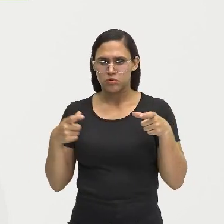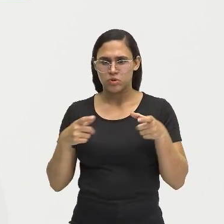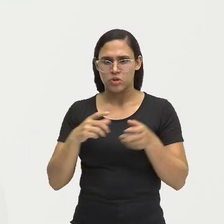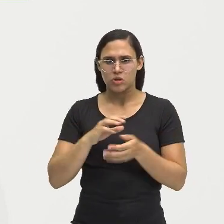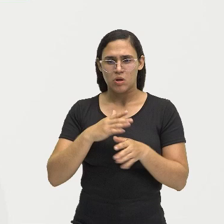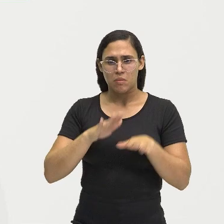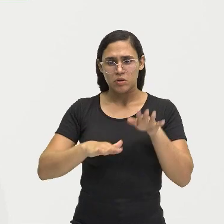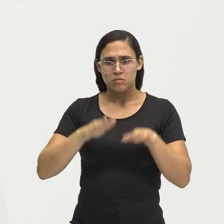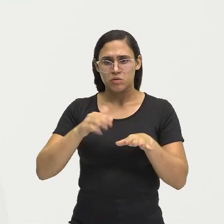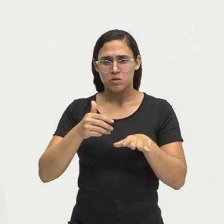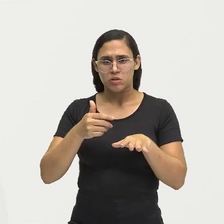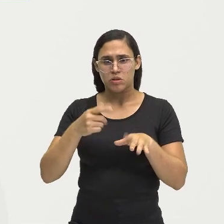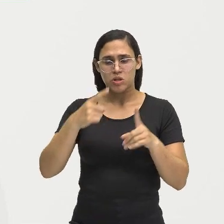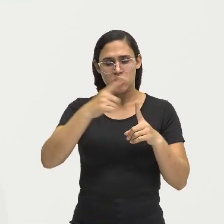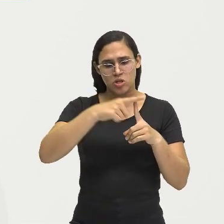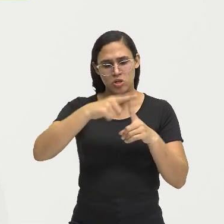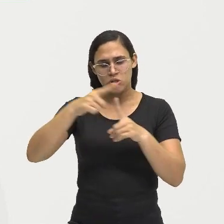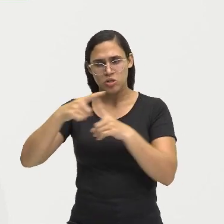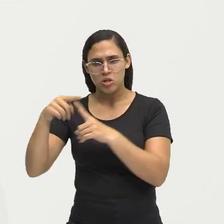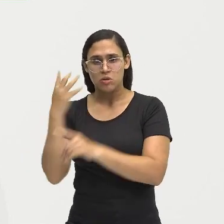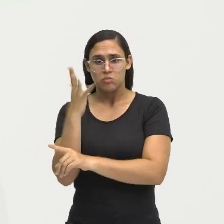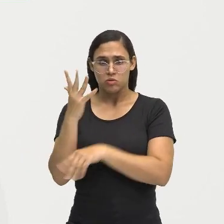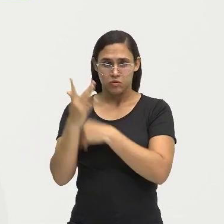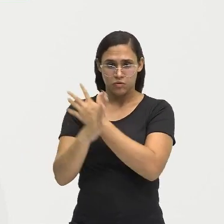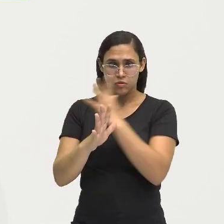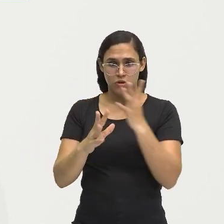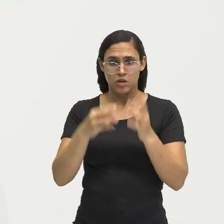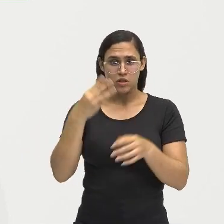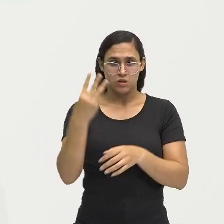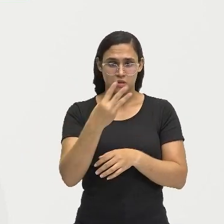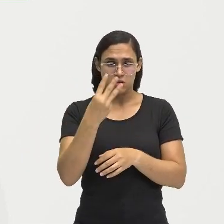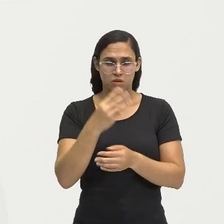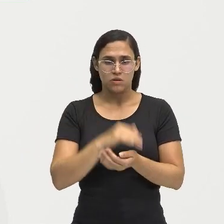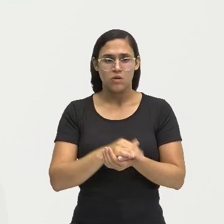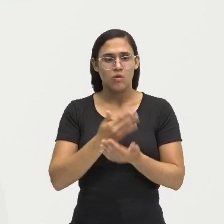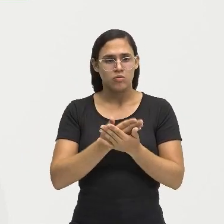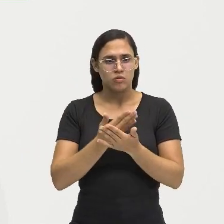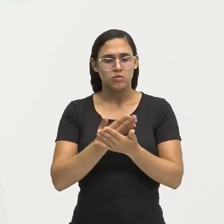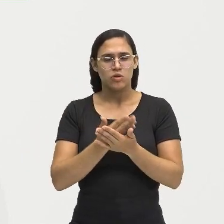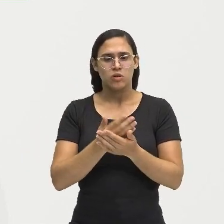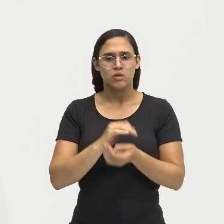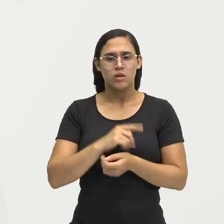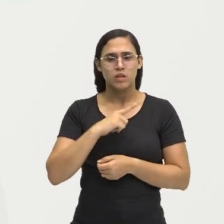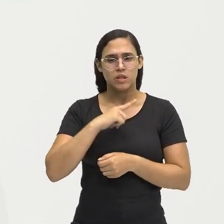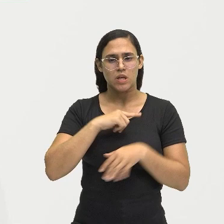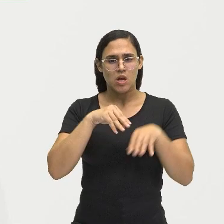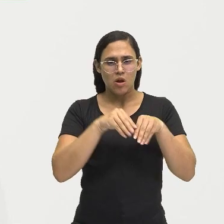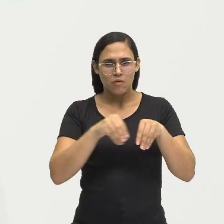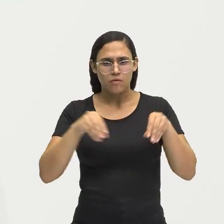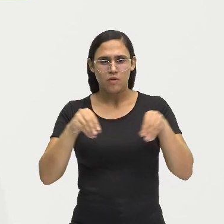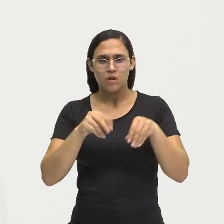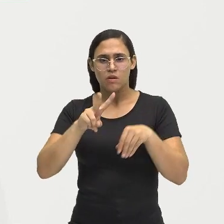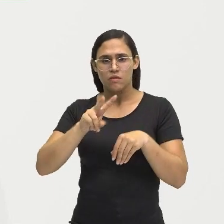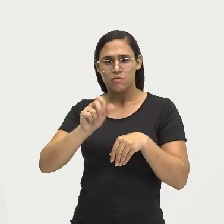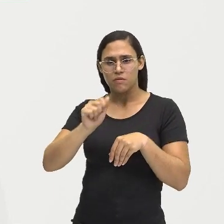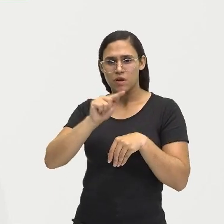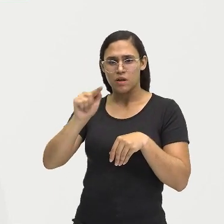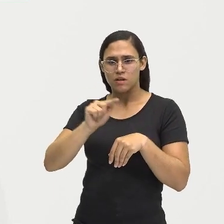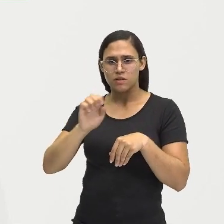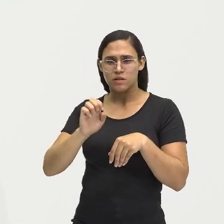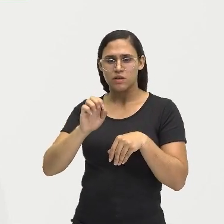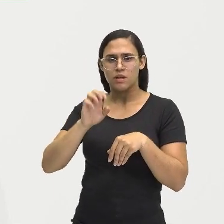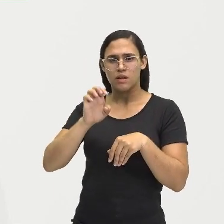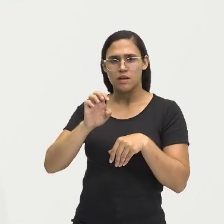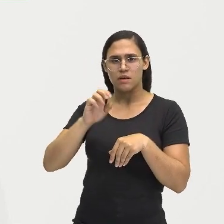3 tipos de florestas, né, que a gente vai entender direitinho daqui a pouco, que é a terra firme, várzea e igapó. E